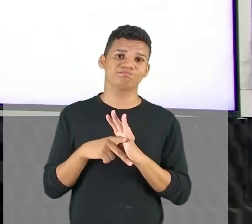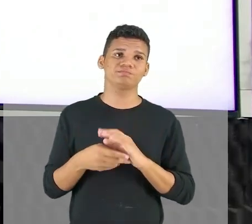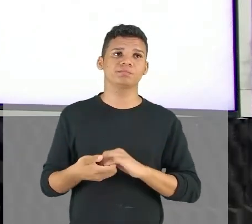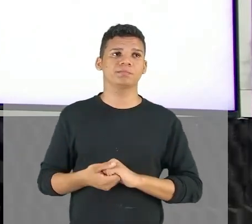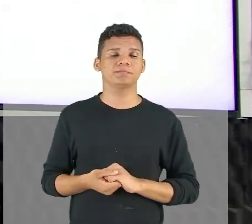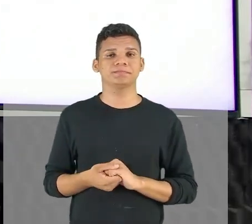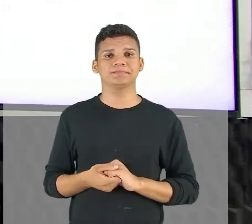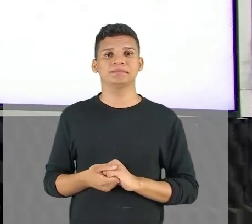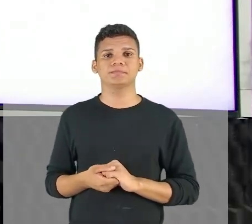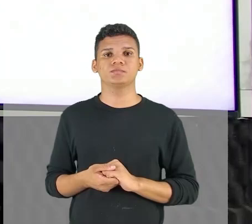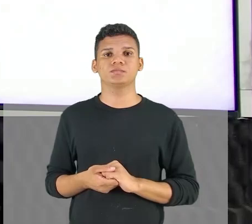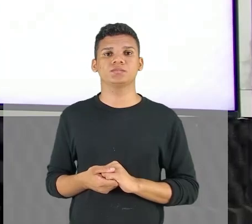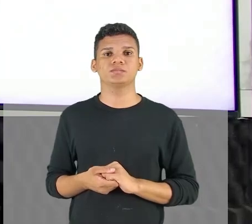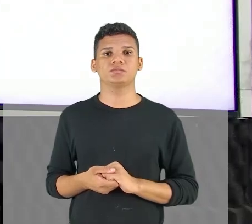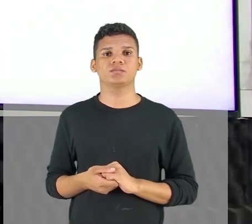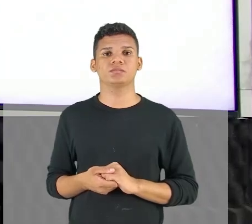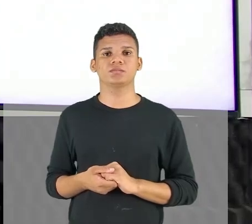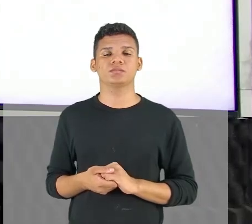Então,